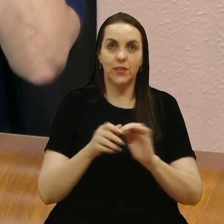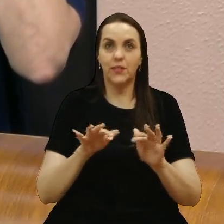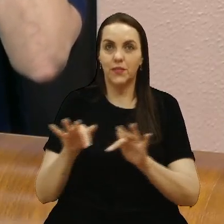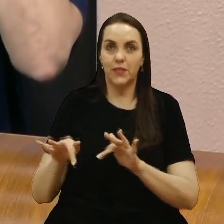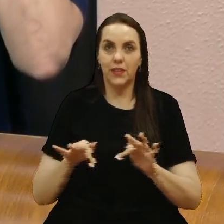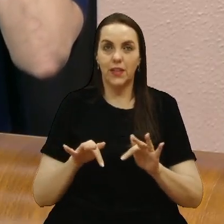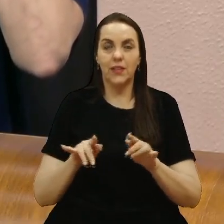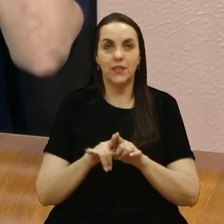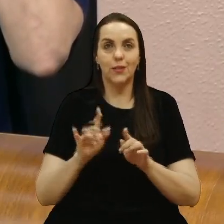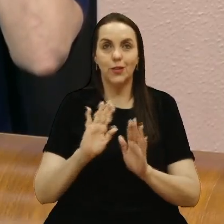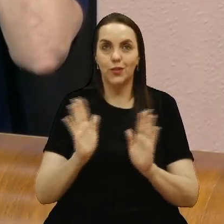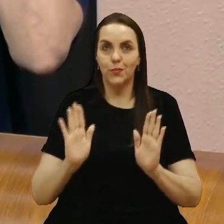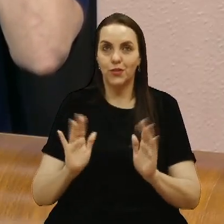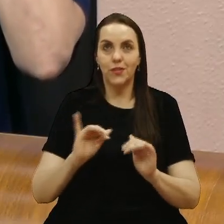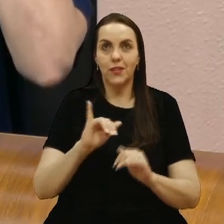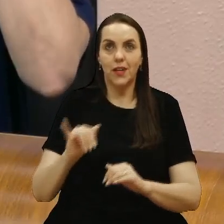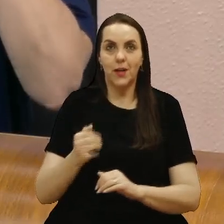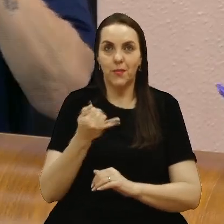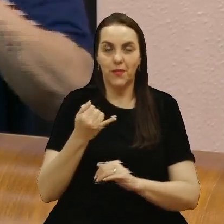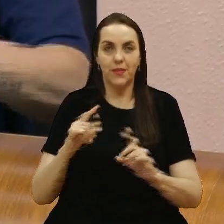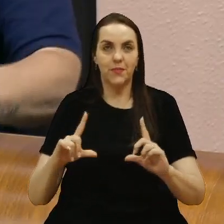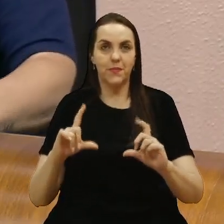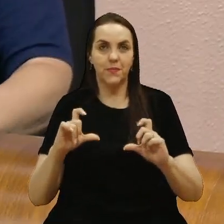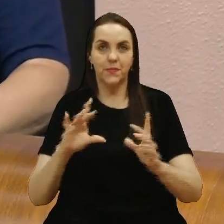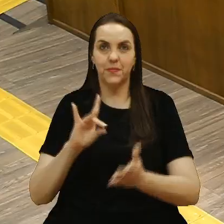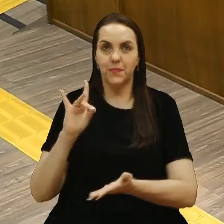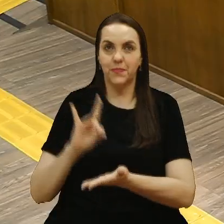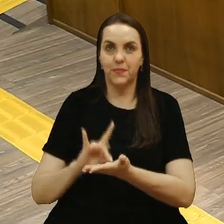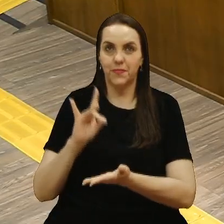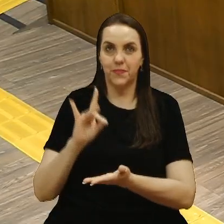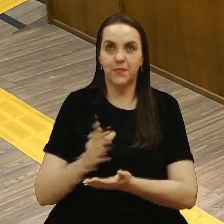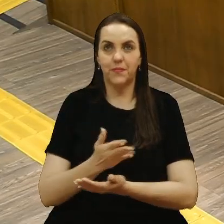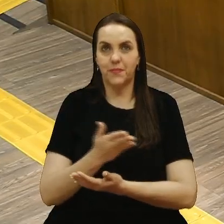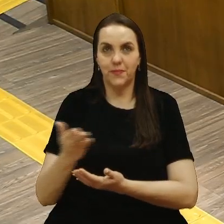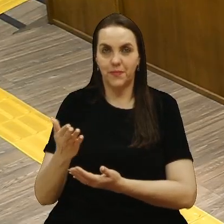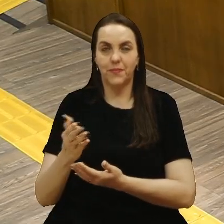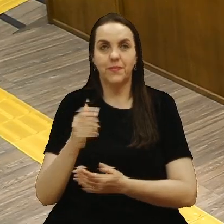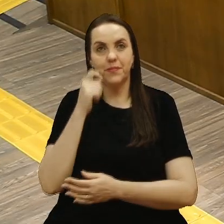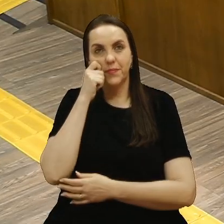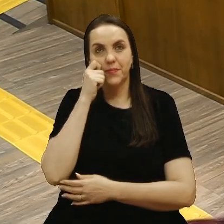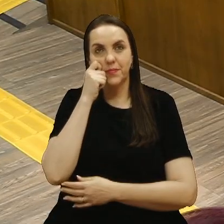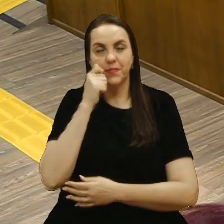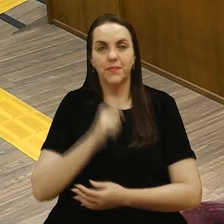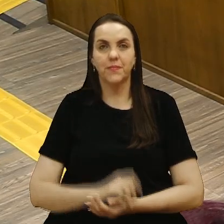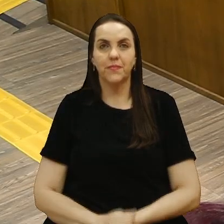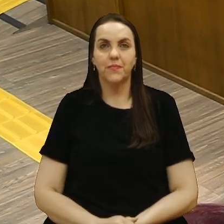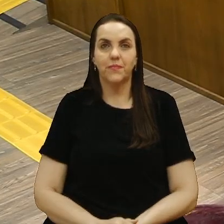e despedidas. Também aproveitaremos para fazer uma foto oficial com os presentes.